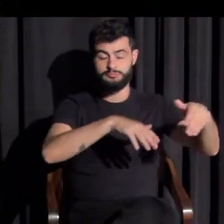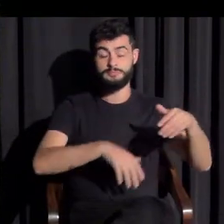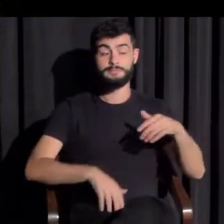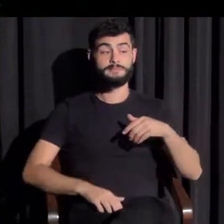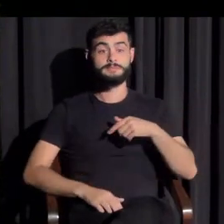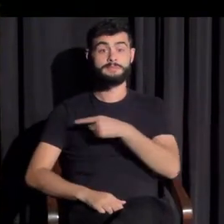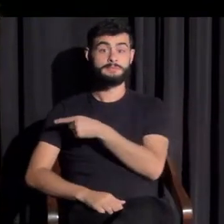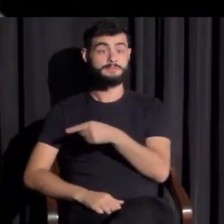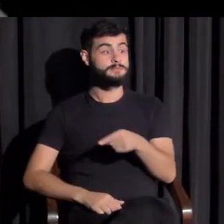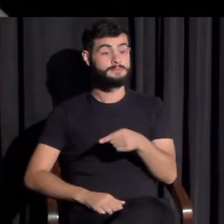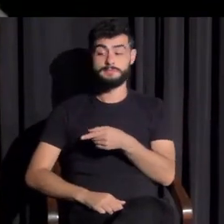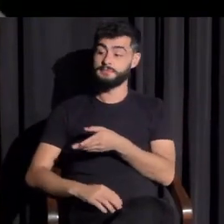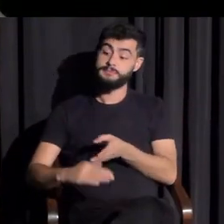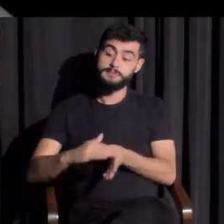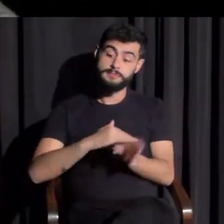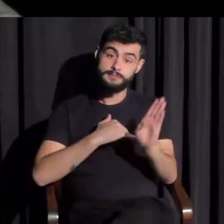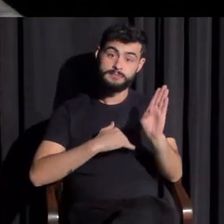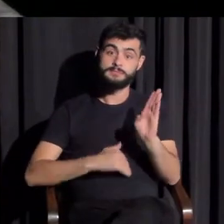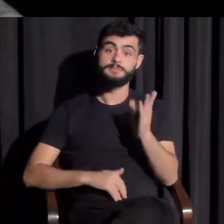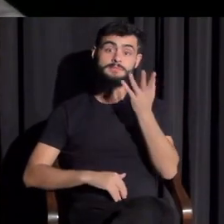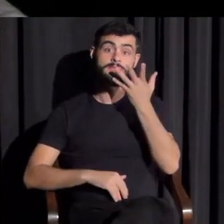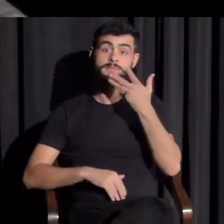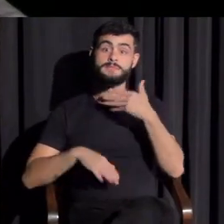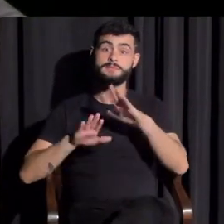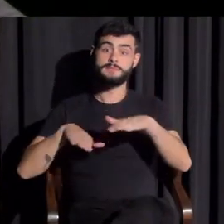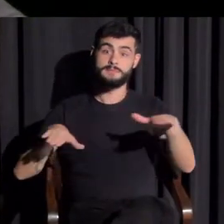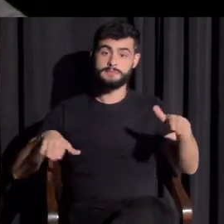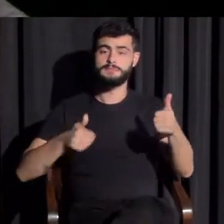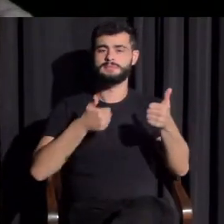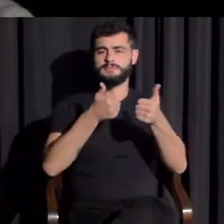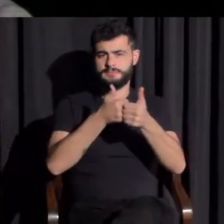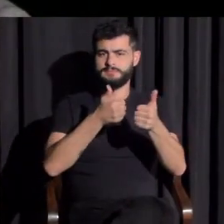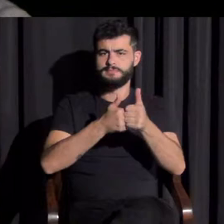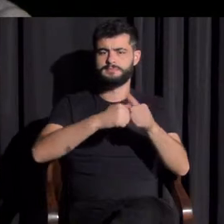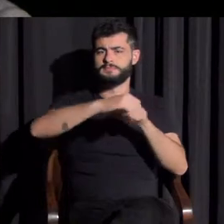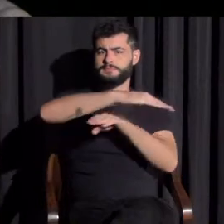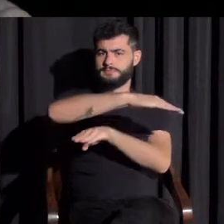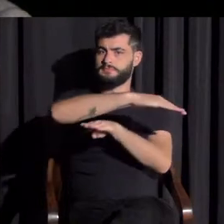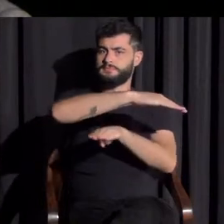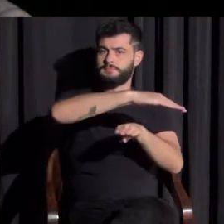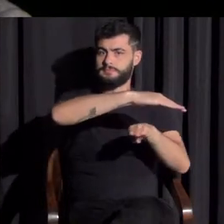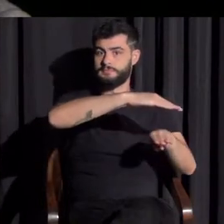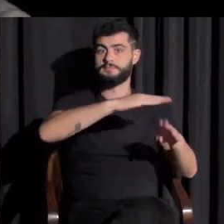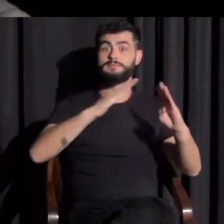muitas dessas crianças, embora morem ali próximo à Pinacoteca, e